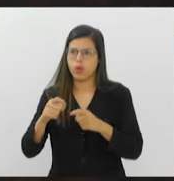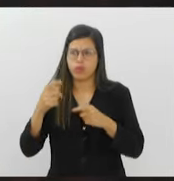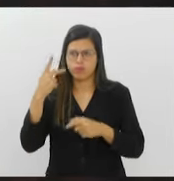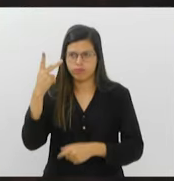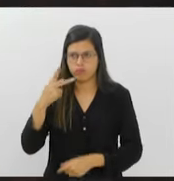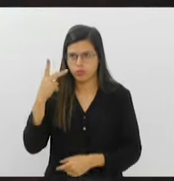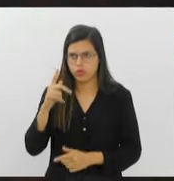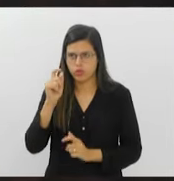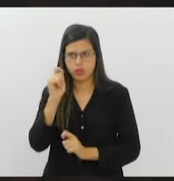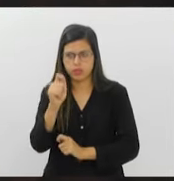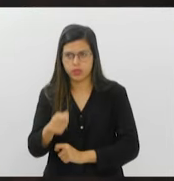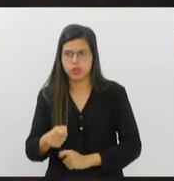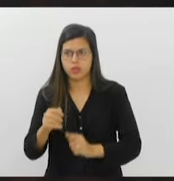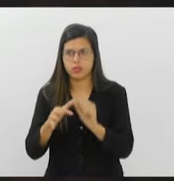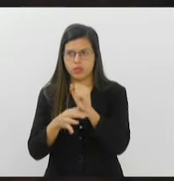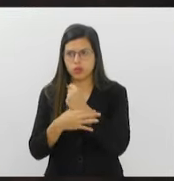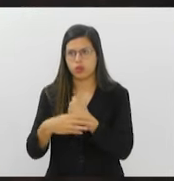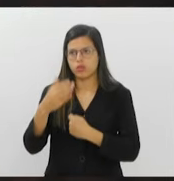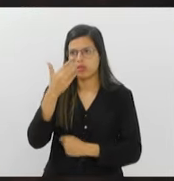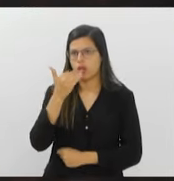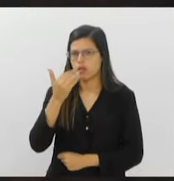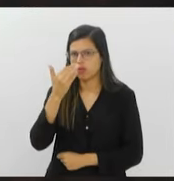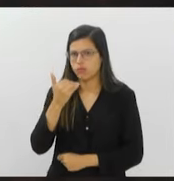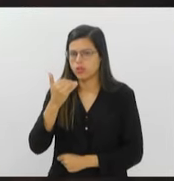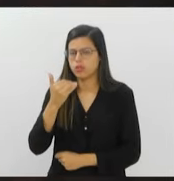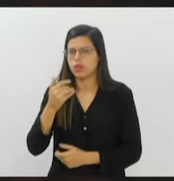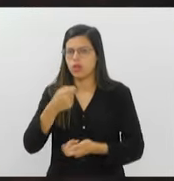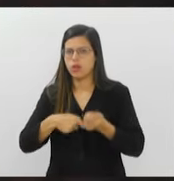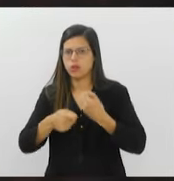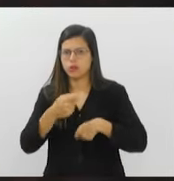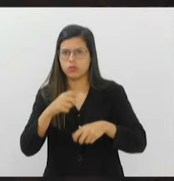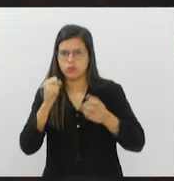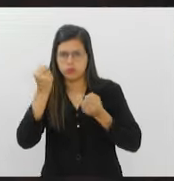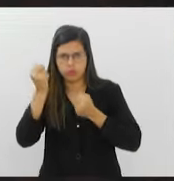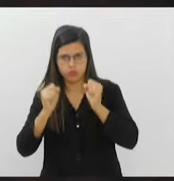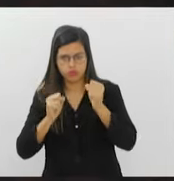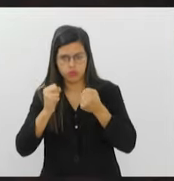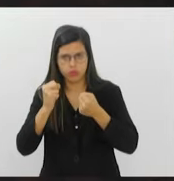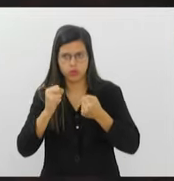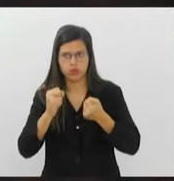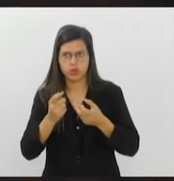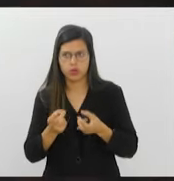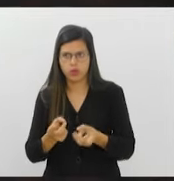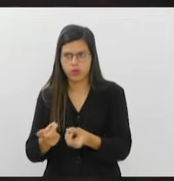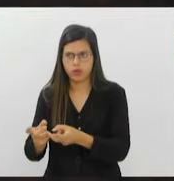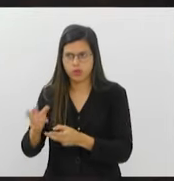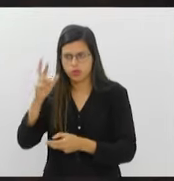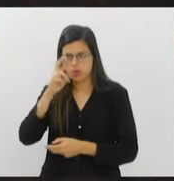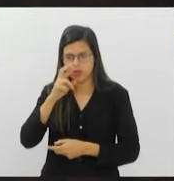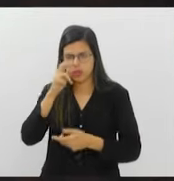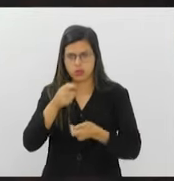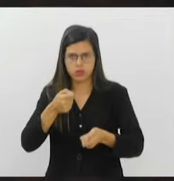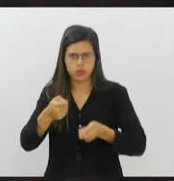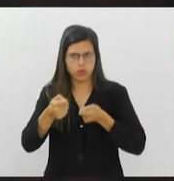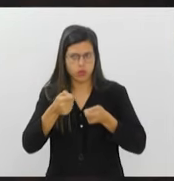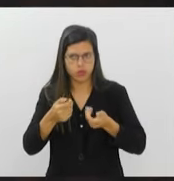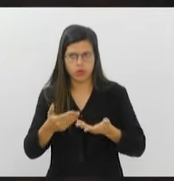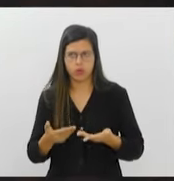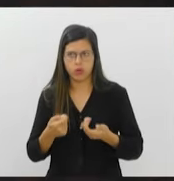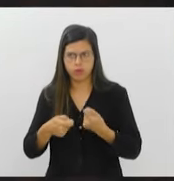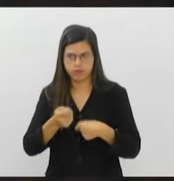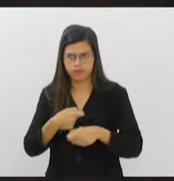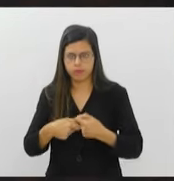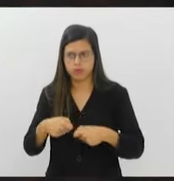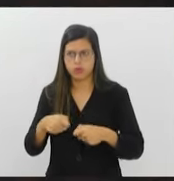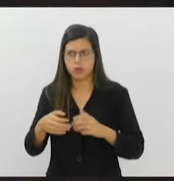Pesqueira, Segurança Alimentar, Economia, Indústria e Comércio e Orçamento, Finanças, Fiscalização Financeira e Controle. Para emitir